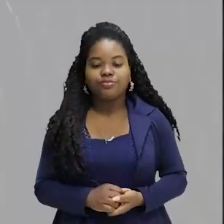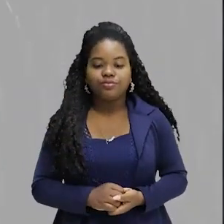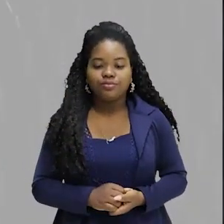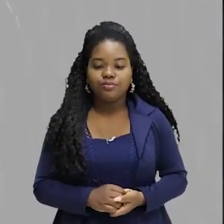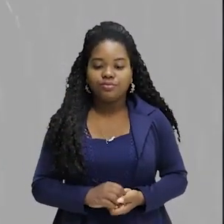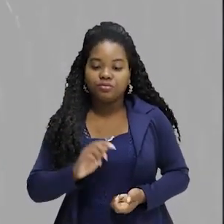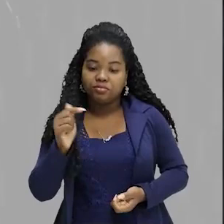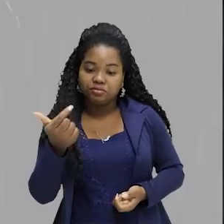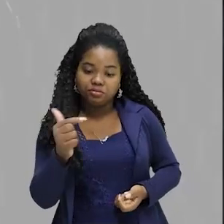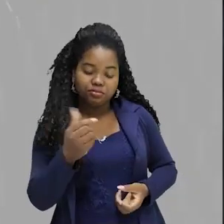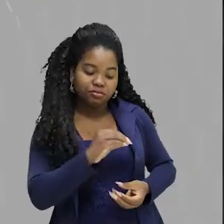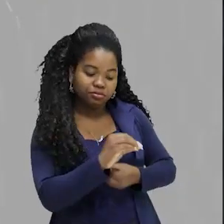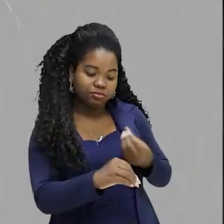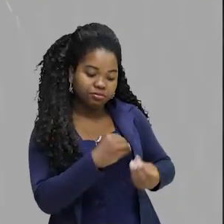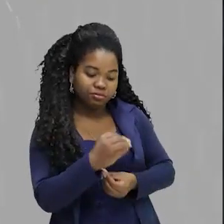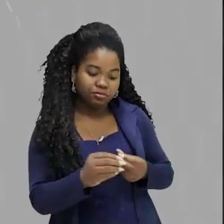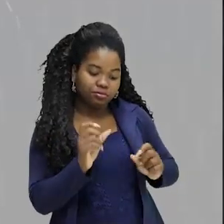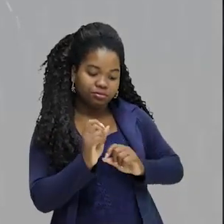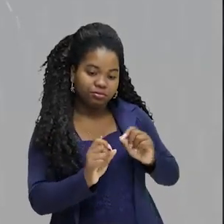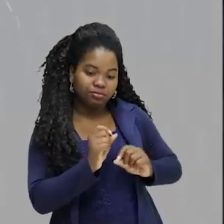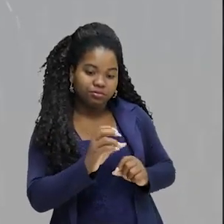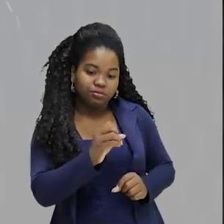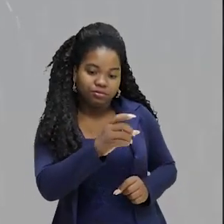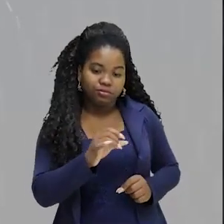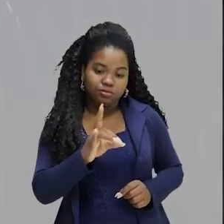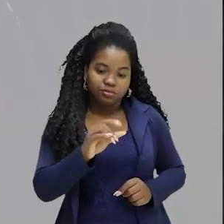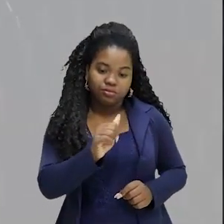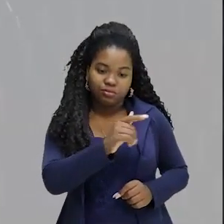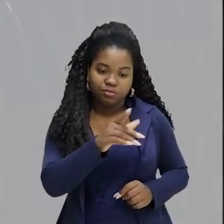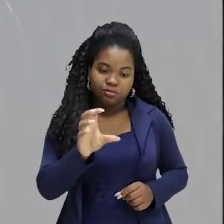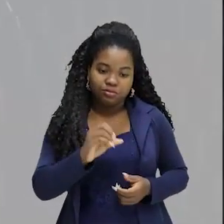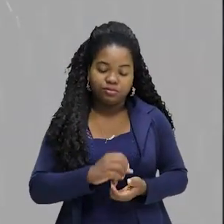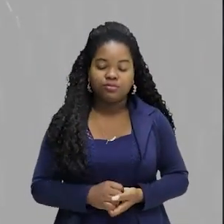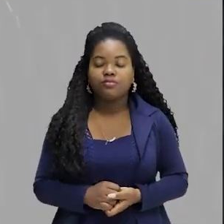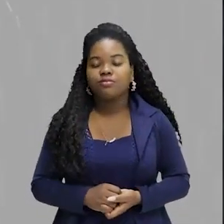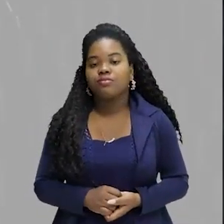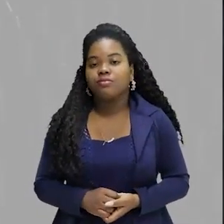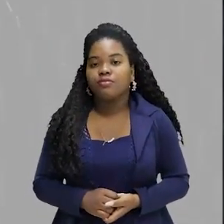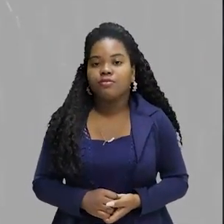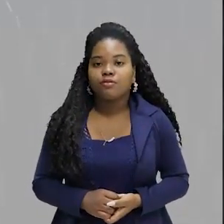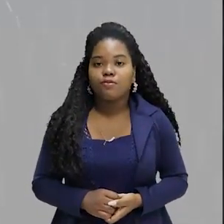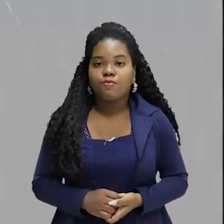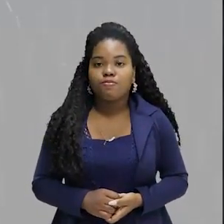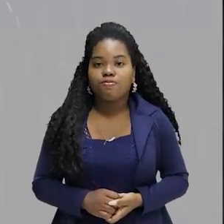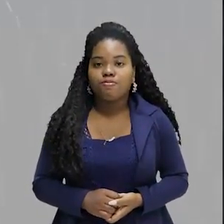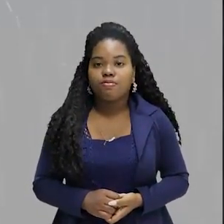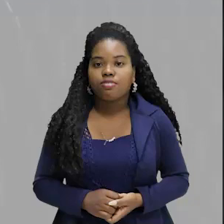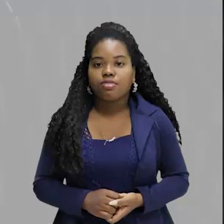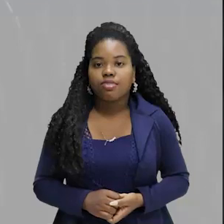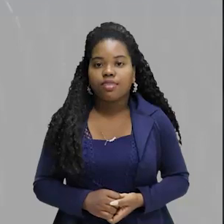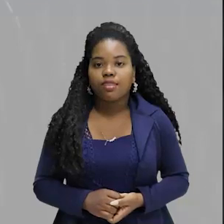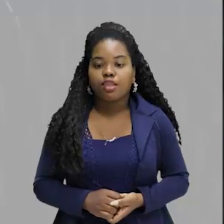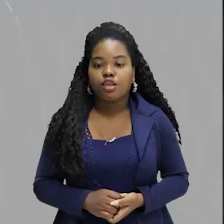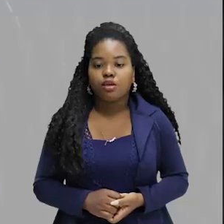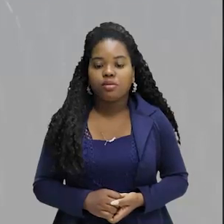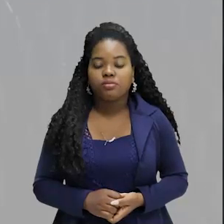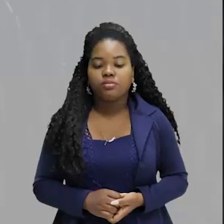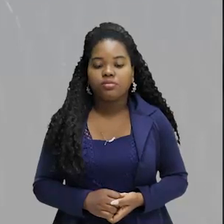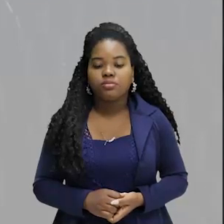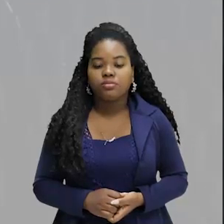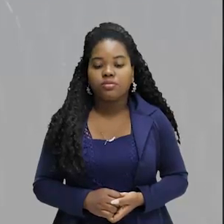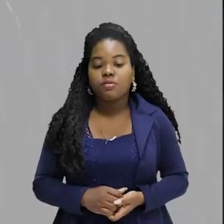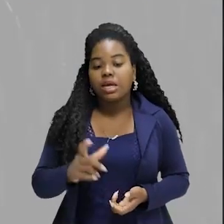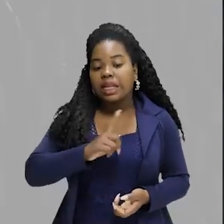ocorre reação de oxidação, não ocorre a reação. Porque, na verdade, para gerar